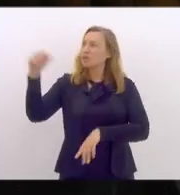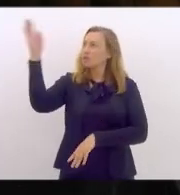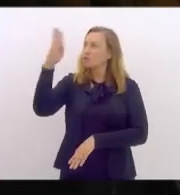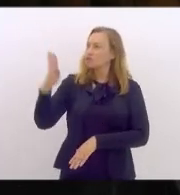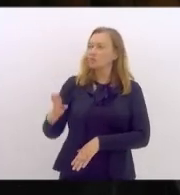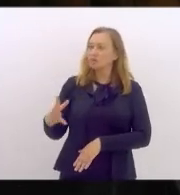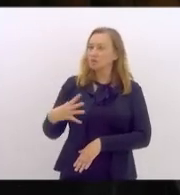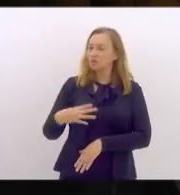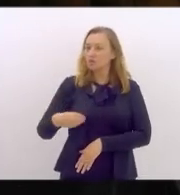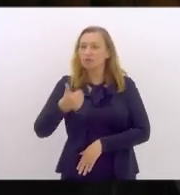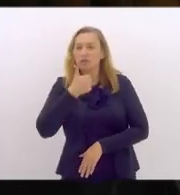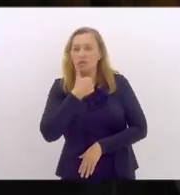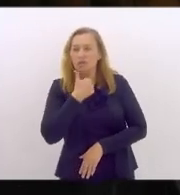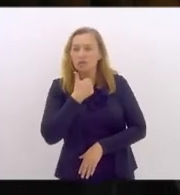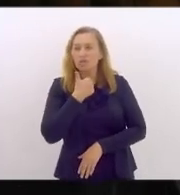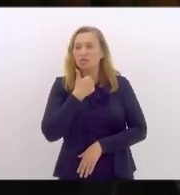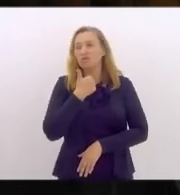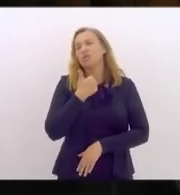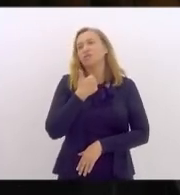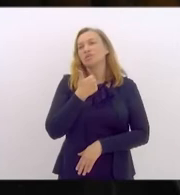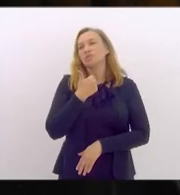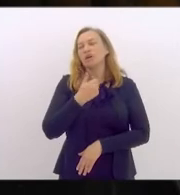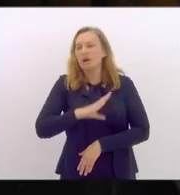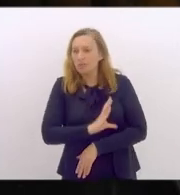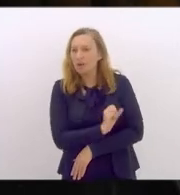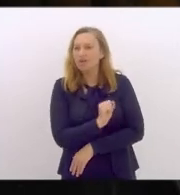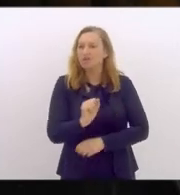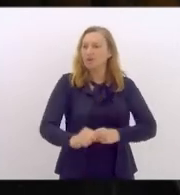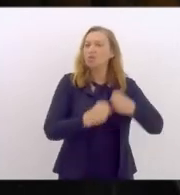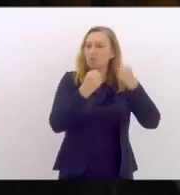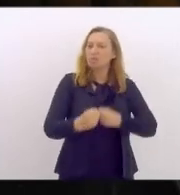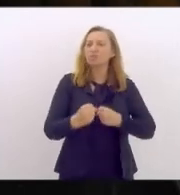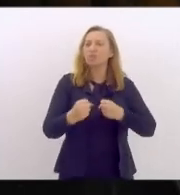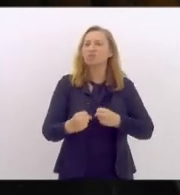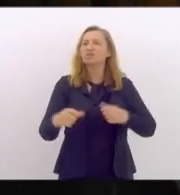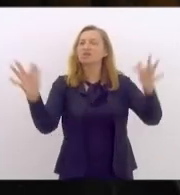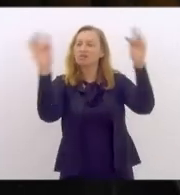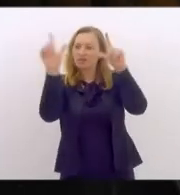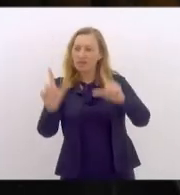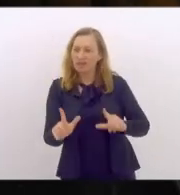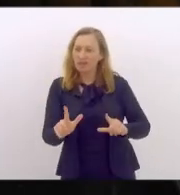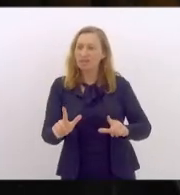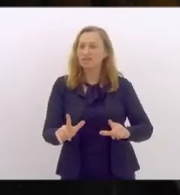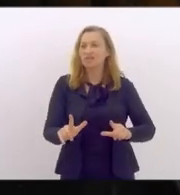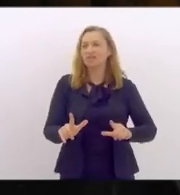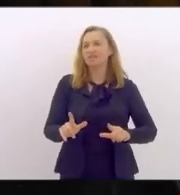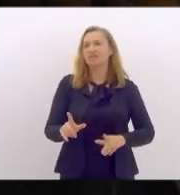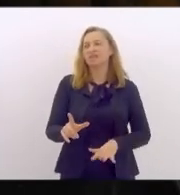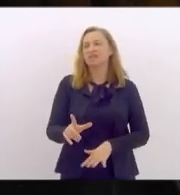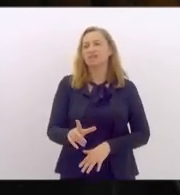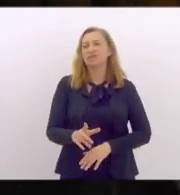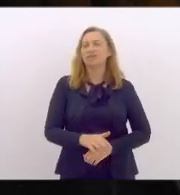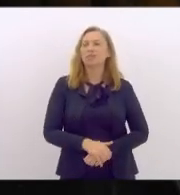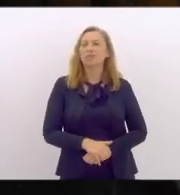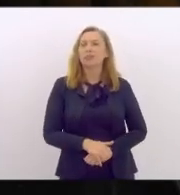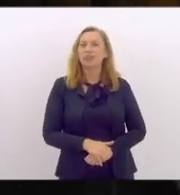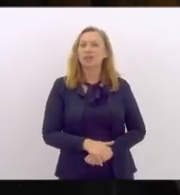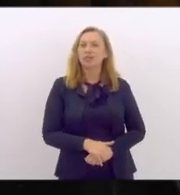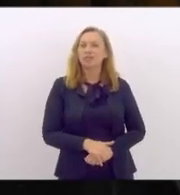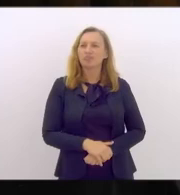filhos amados poderoso e Feliz há de ser sobre